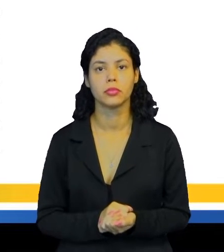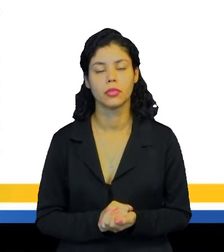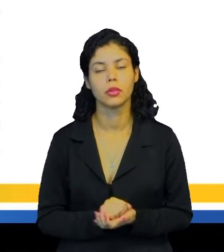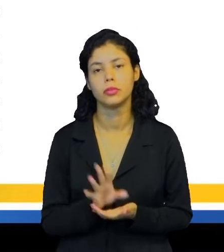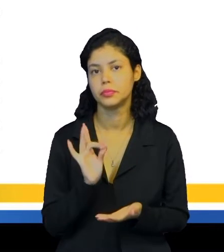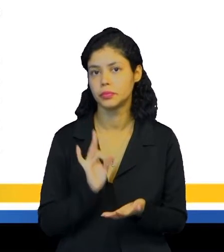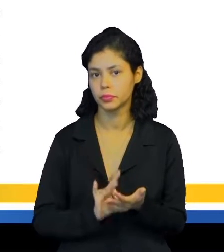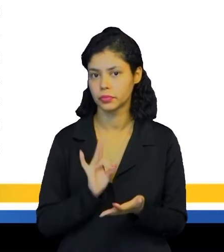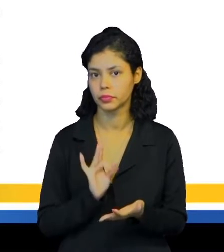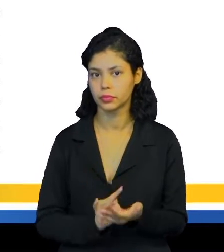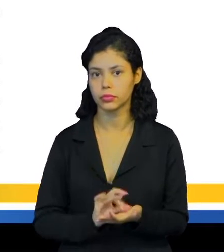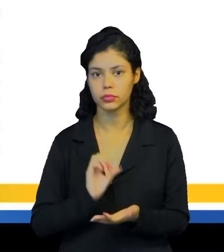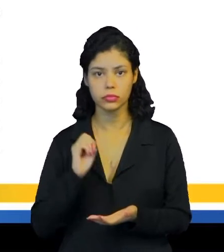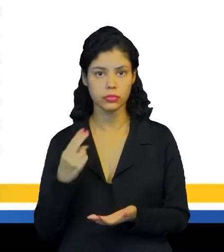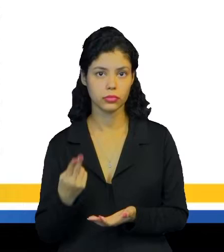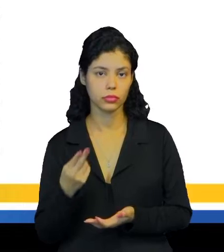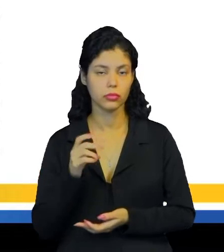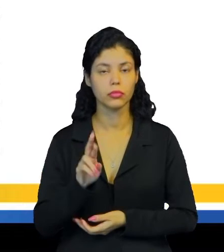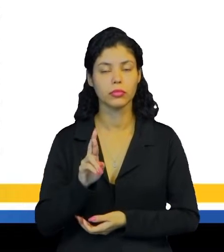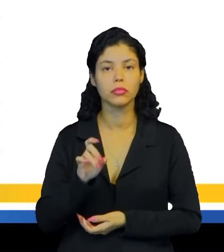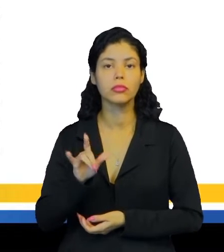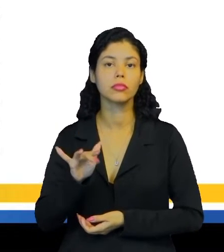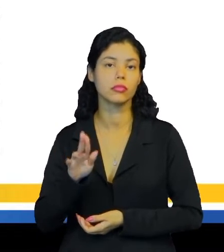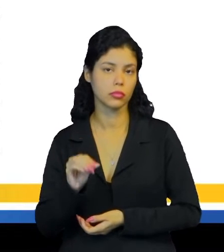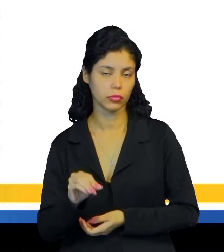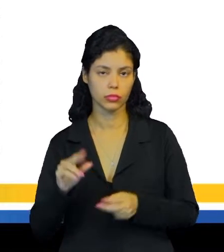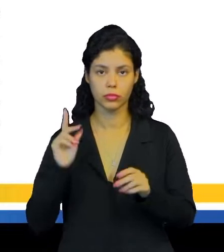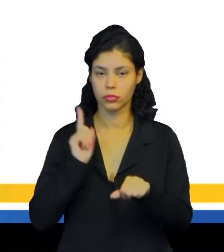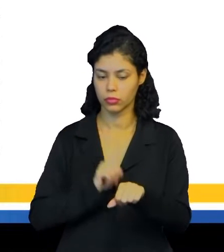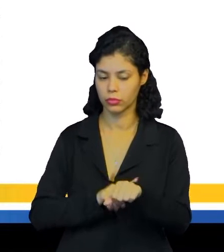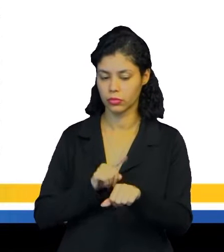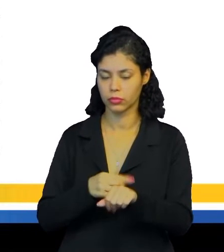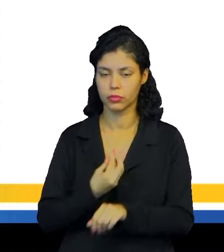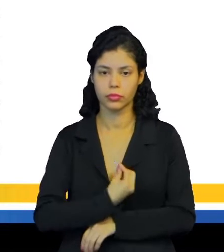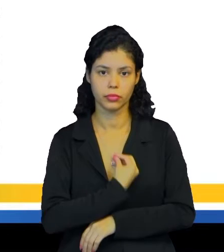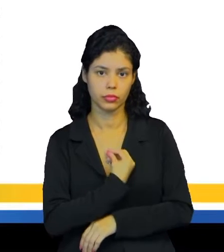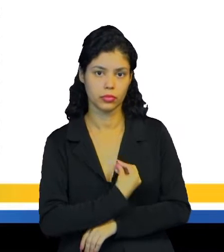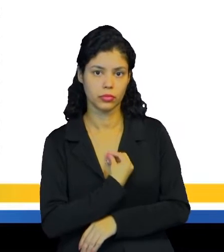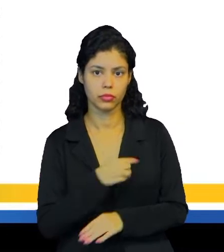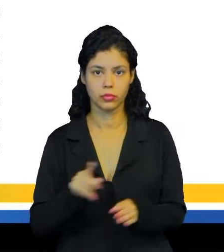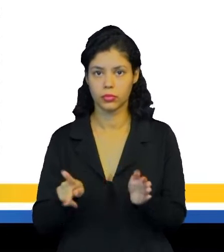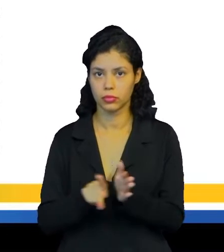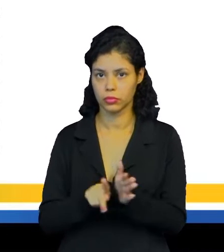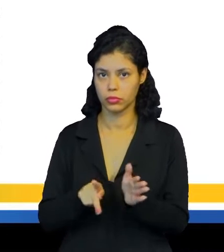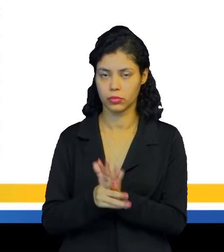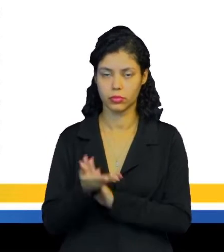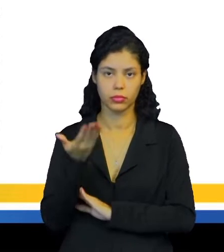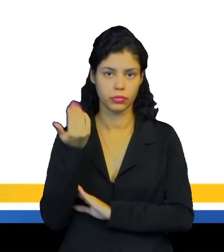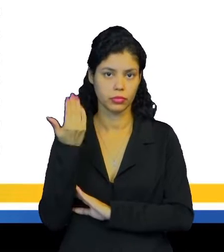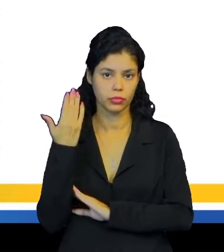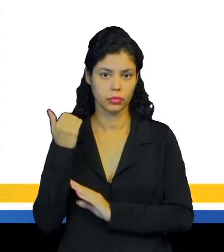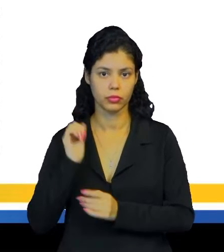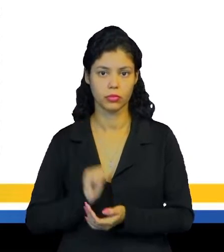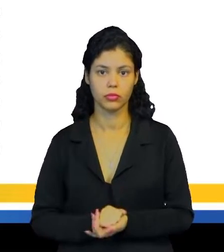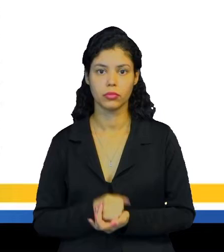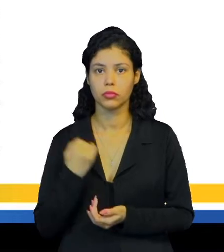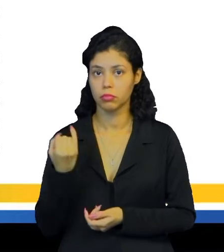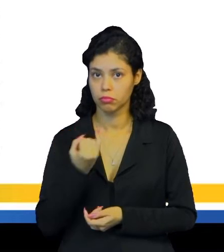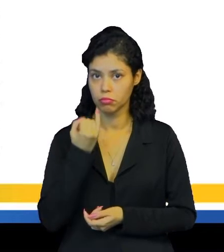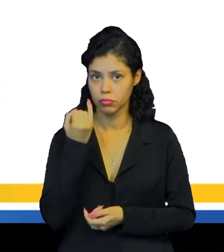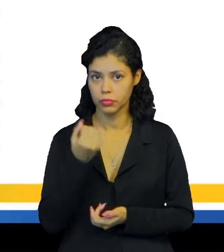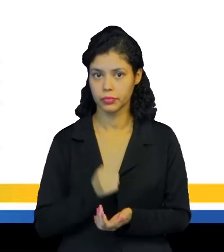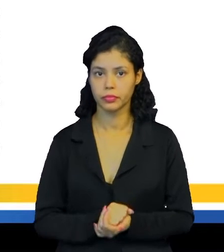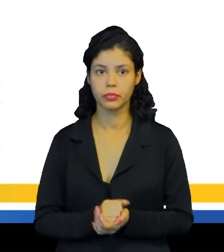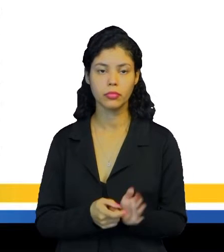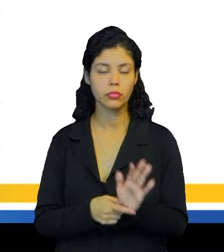com a verdade e a realidade. Além disso, com o tempo presente em detrimento do passado. O que importava